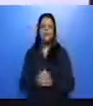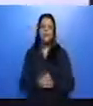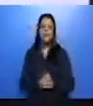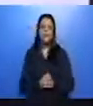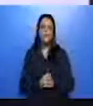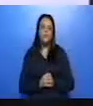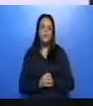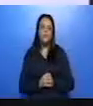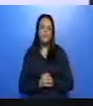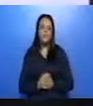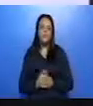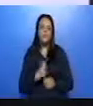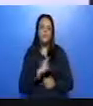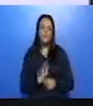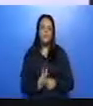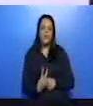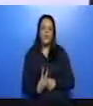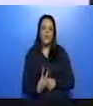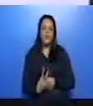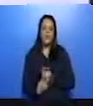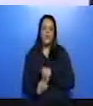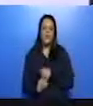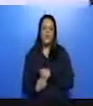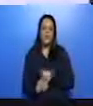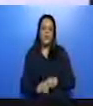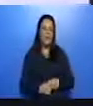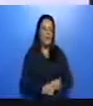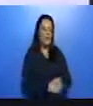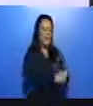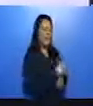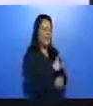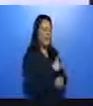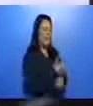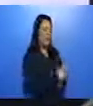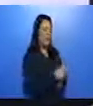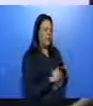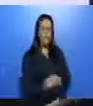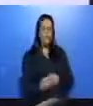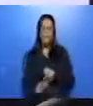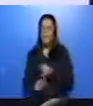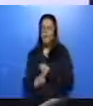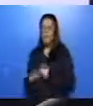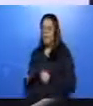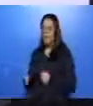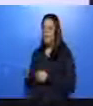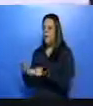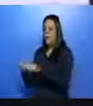2 orações, porque eu tenho 2 verbos, verbos ter e verbo passar.